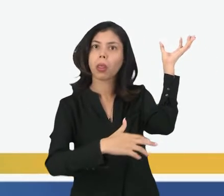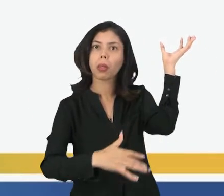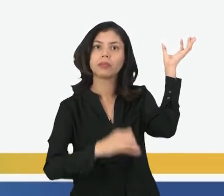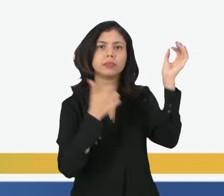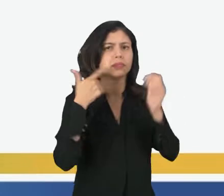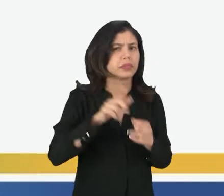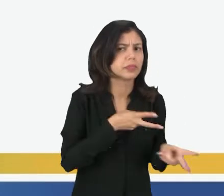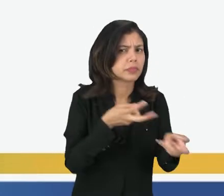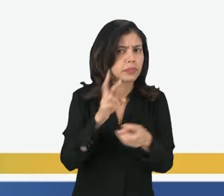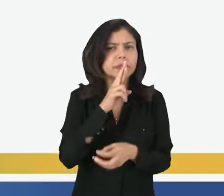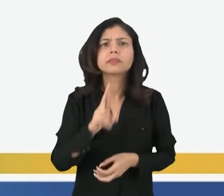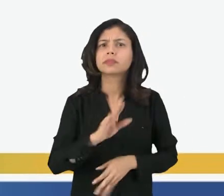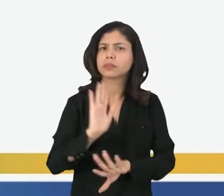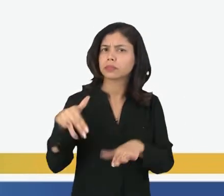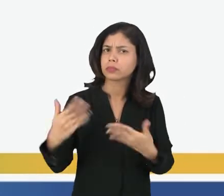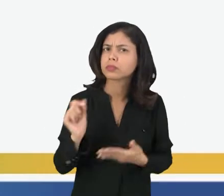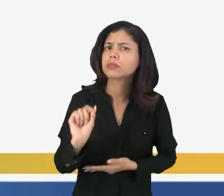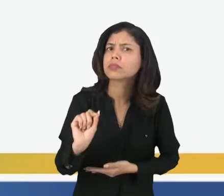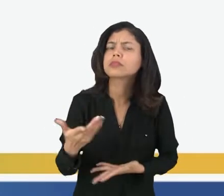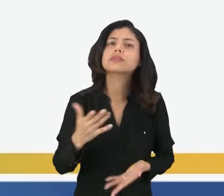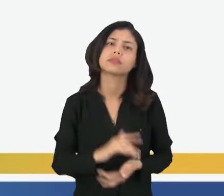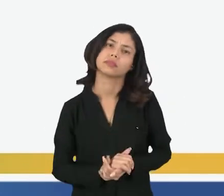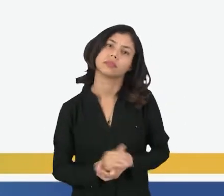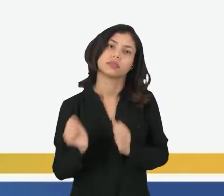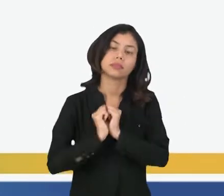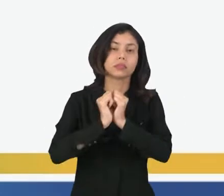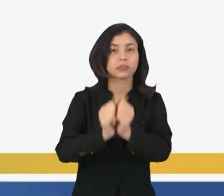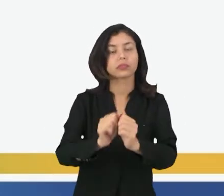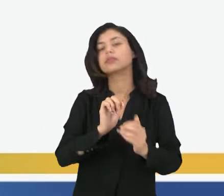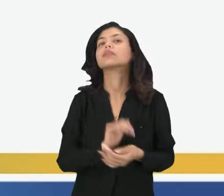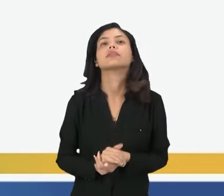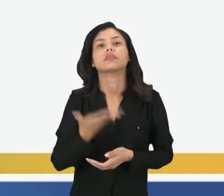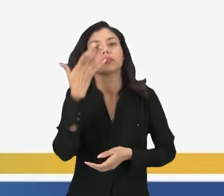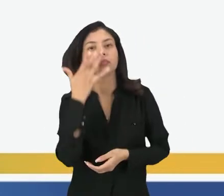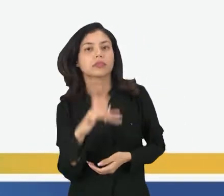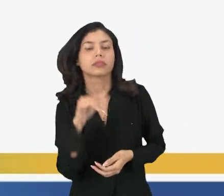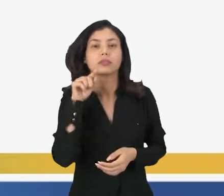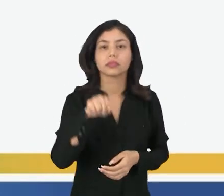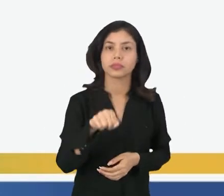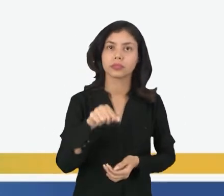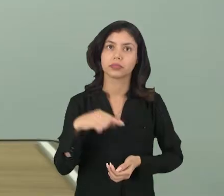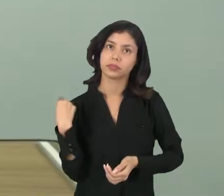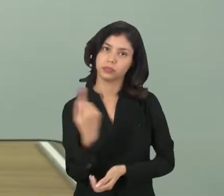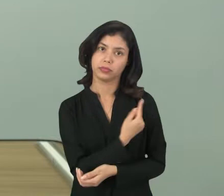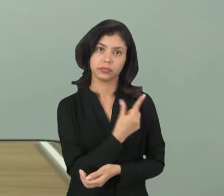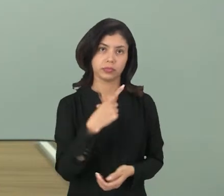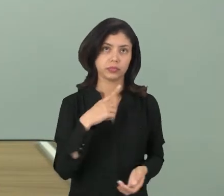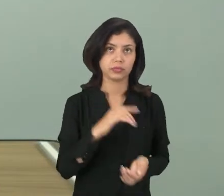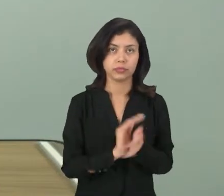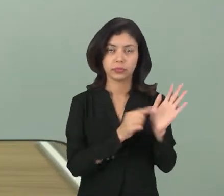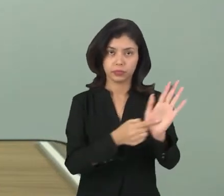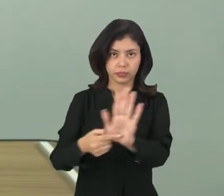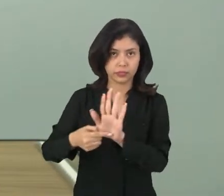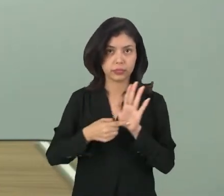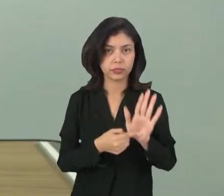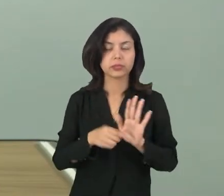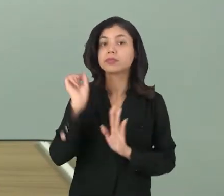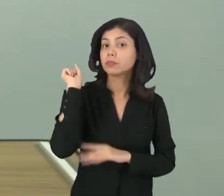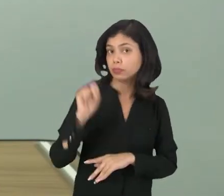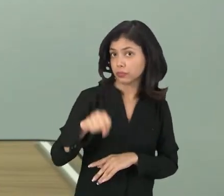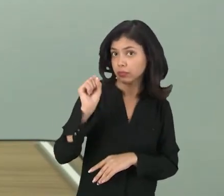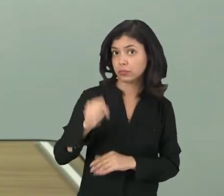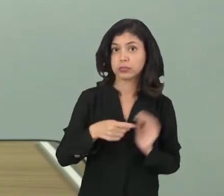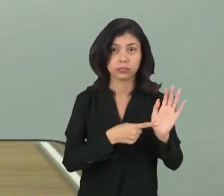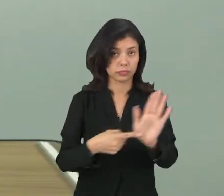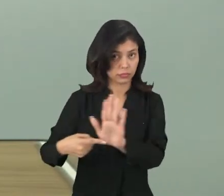Você conseguiria me responder o que é? Então vamos juntos. Crianças, aqui nós temos a representação. Isso mesmo,